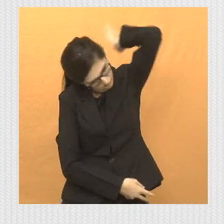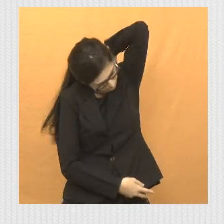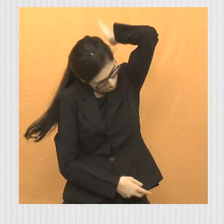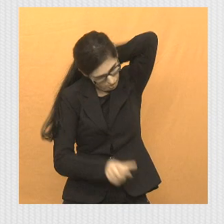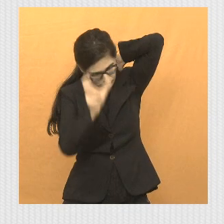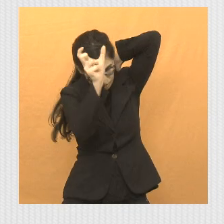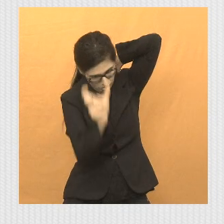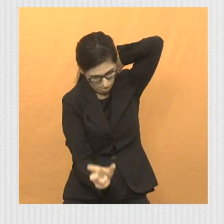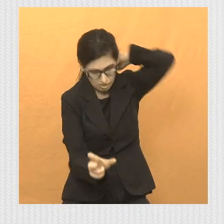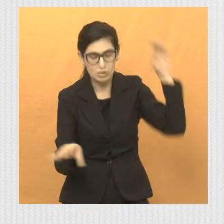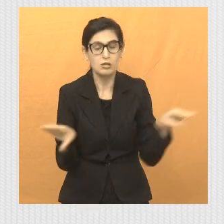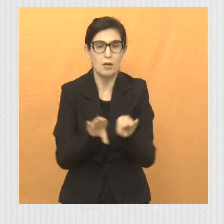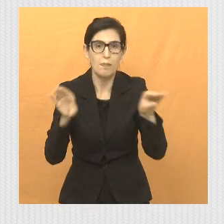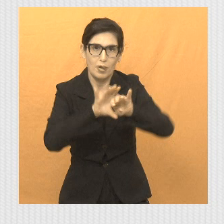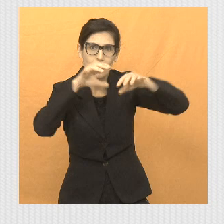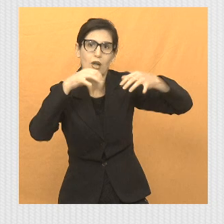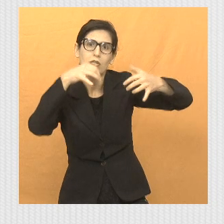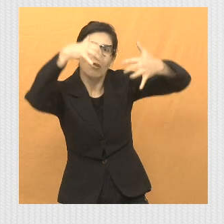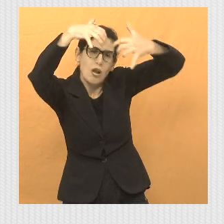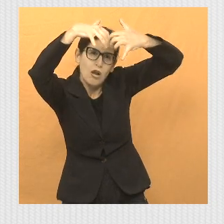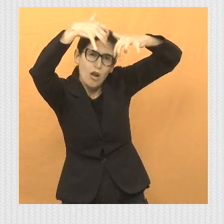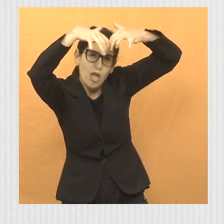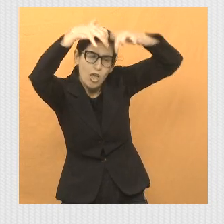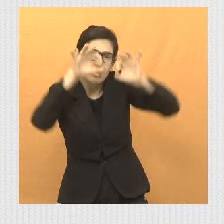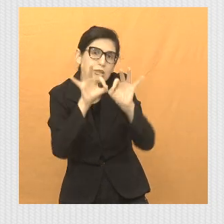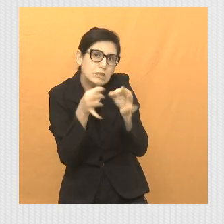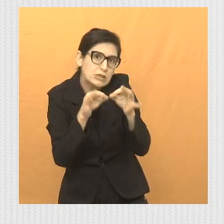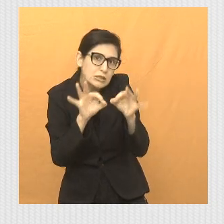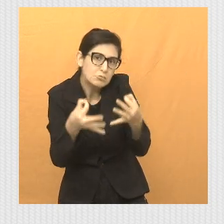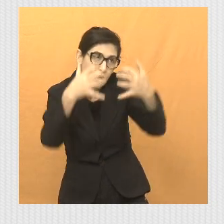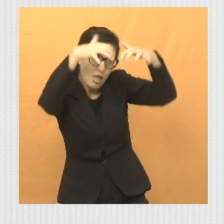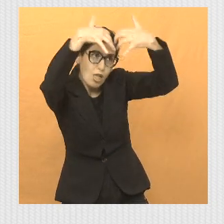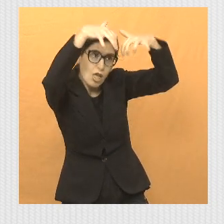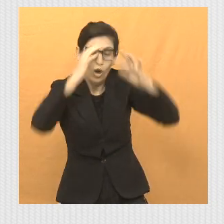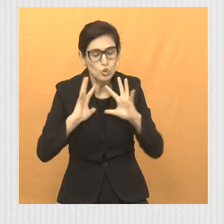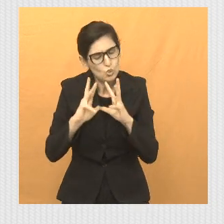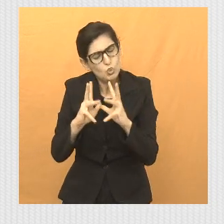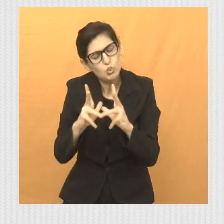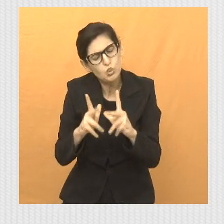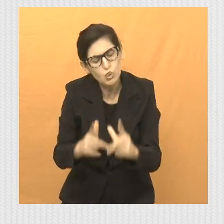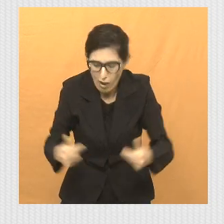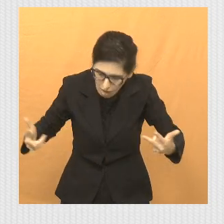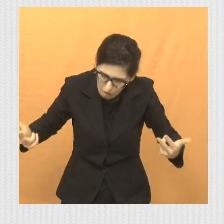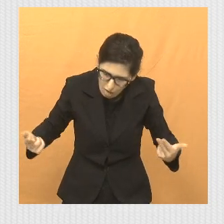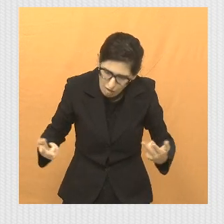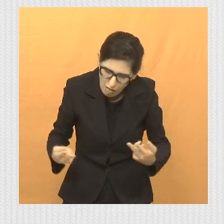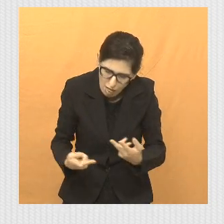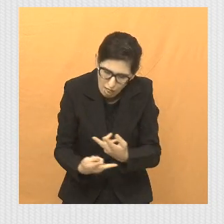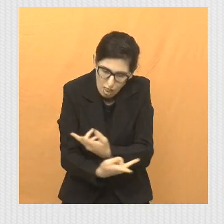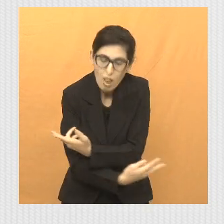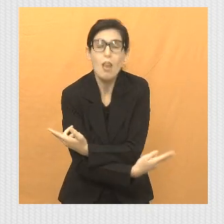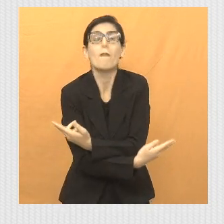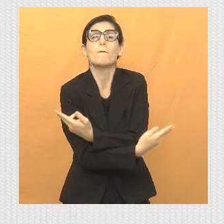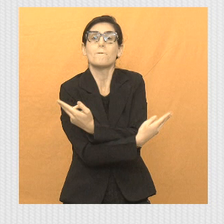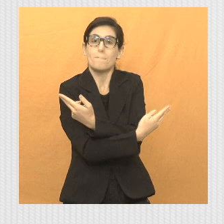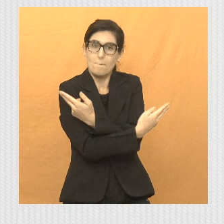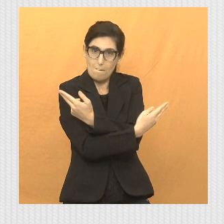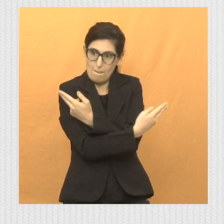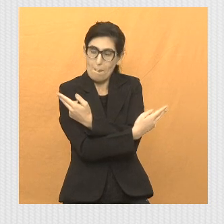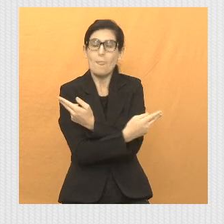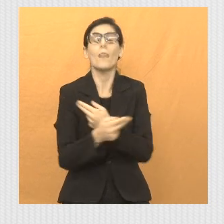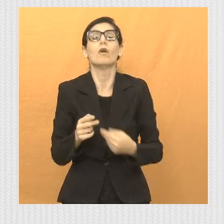de média complexidade. Então, todas essas avaliações cirúrgicas estão sendo atendidas dentro do